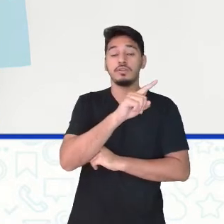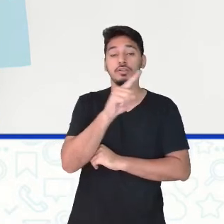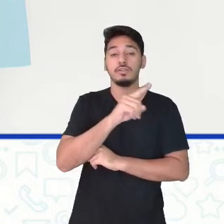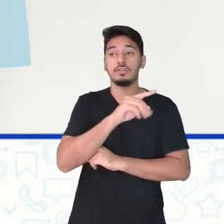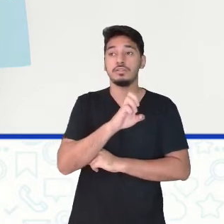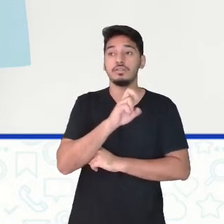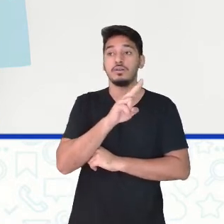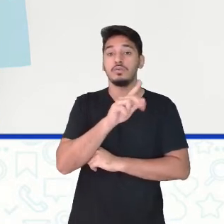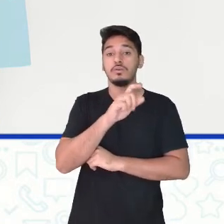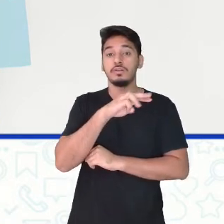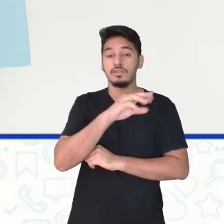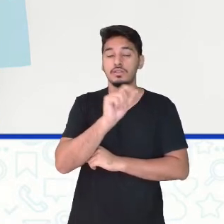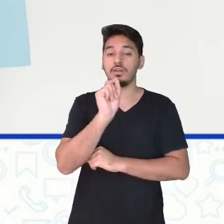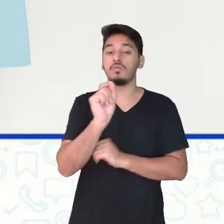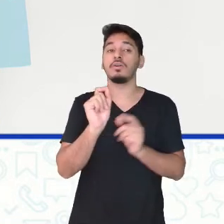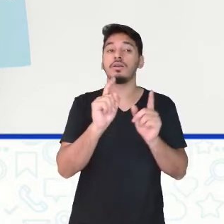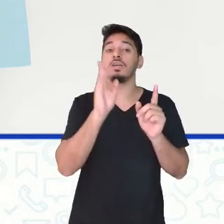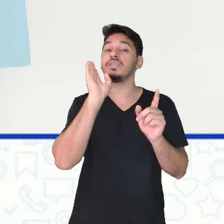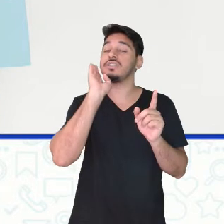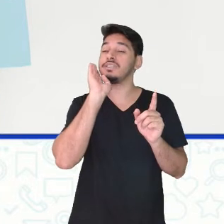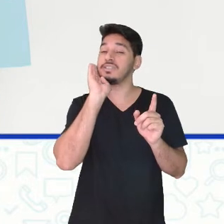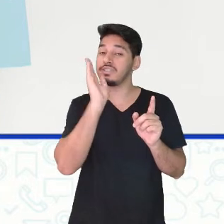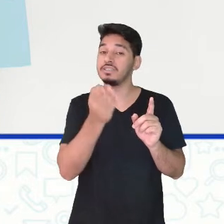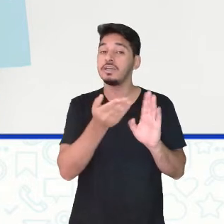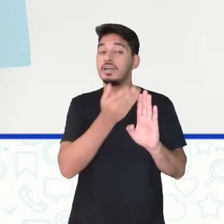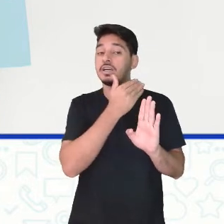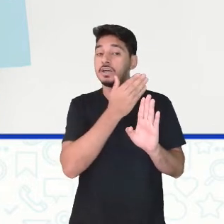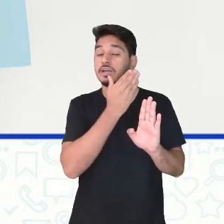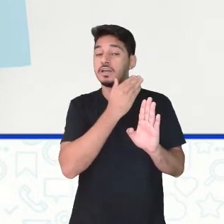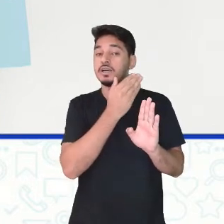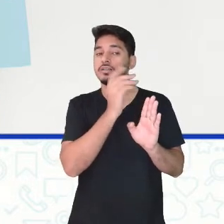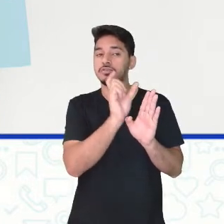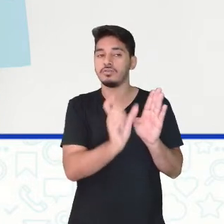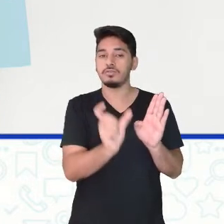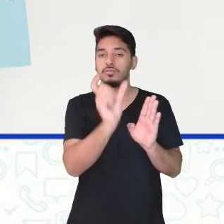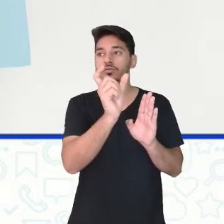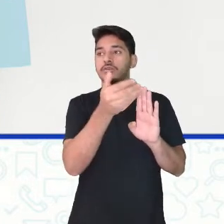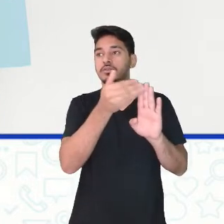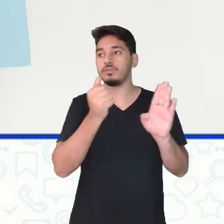termo que já apareceu na frase. Então, vamos conhecer